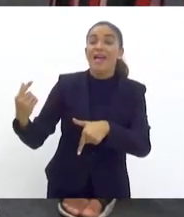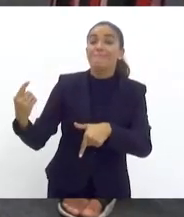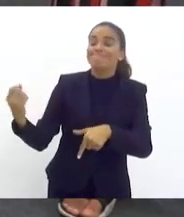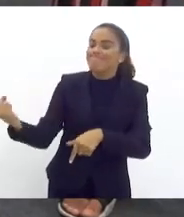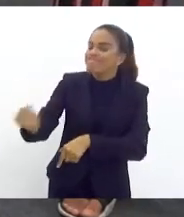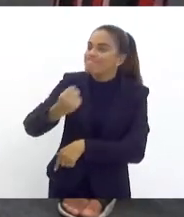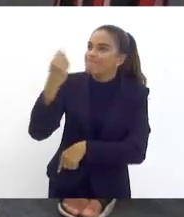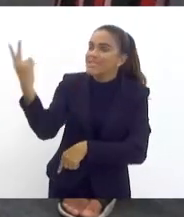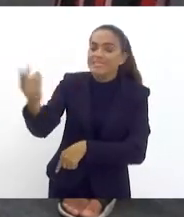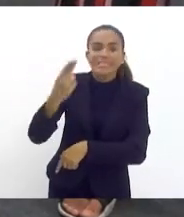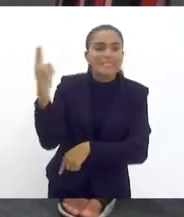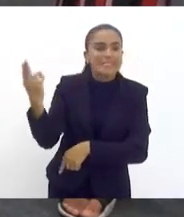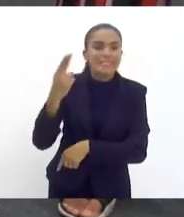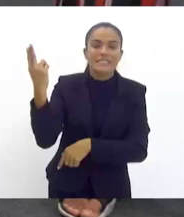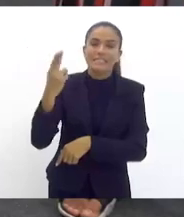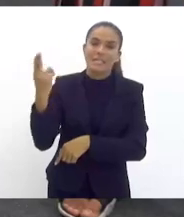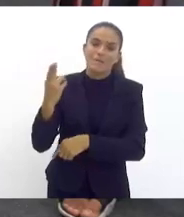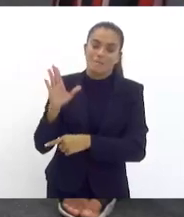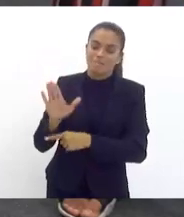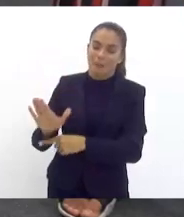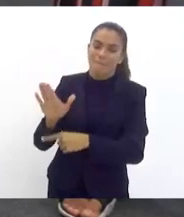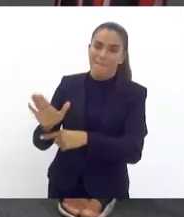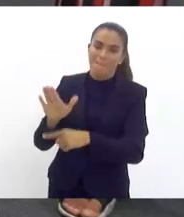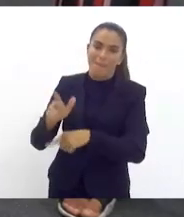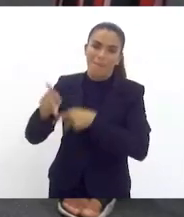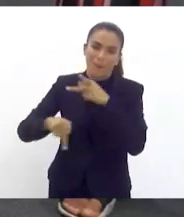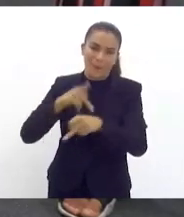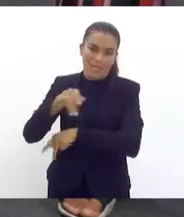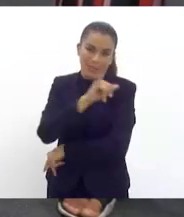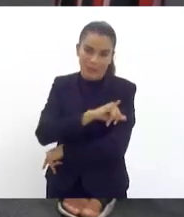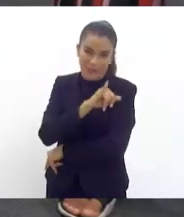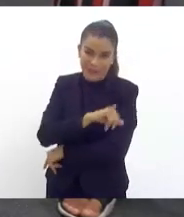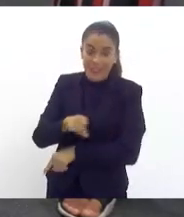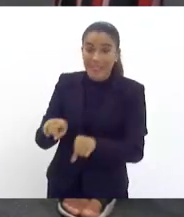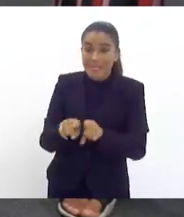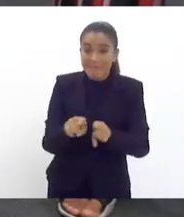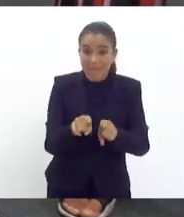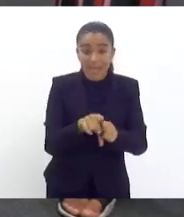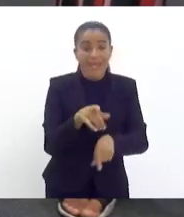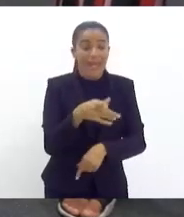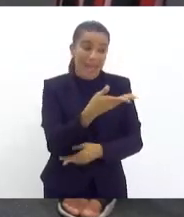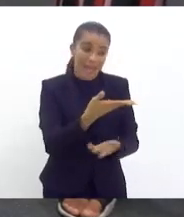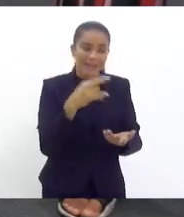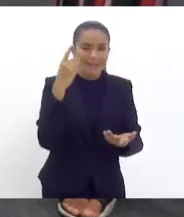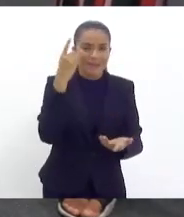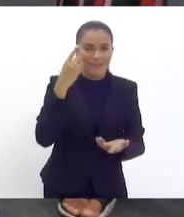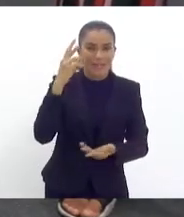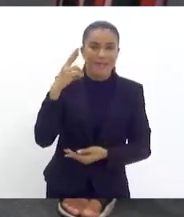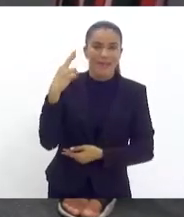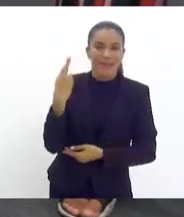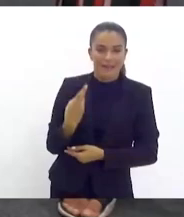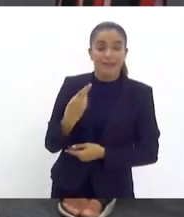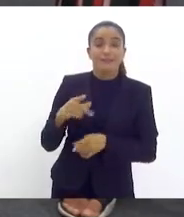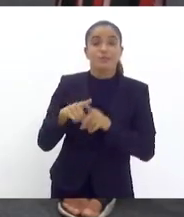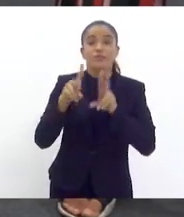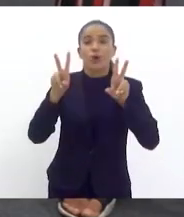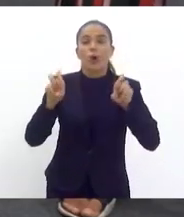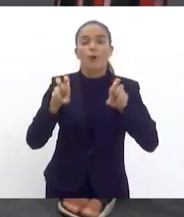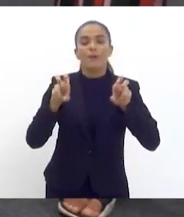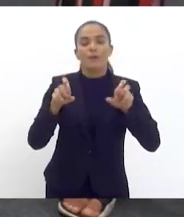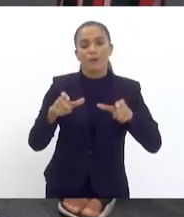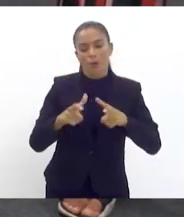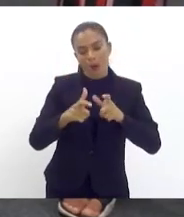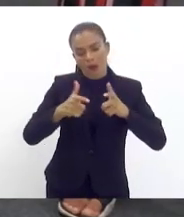extremada relevância para a população fluminense, como bem colocou a deputada Renata Souza, num cenário de aumento